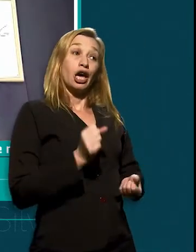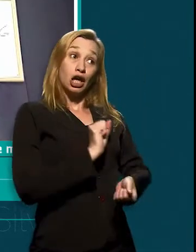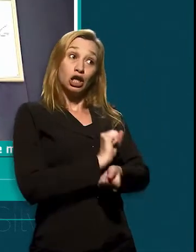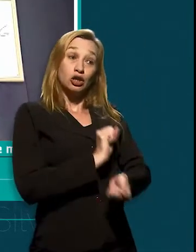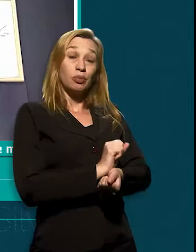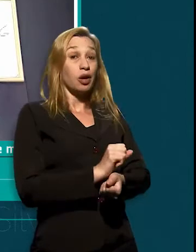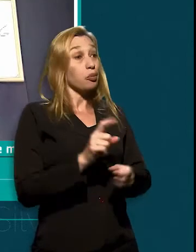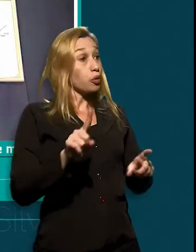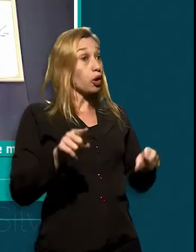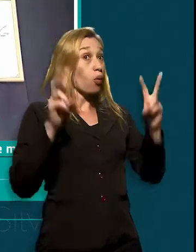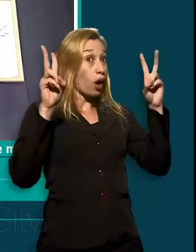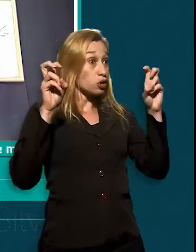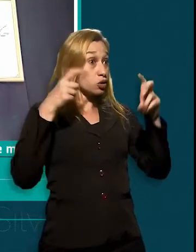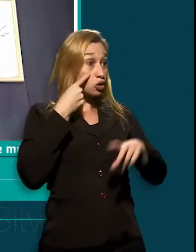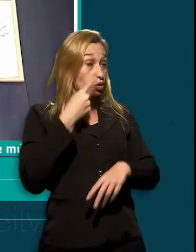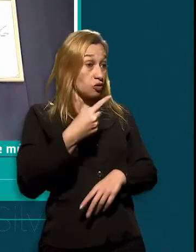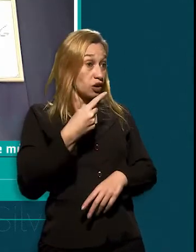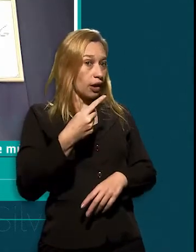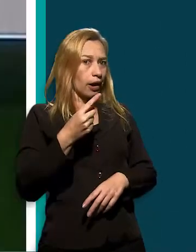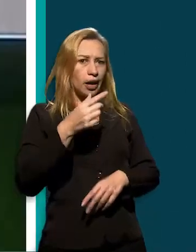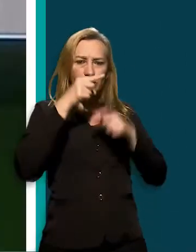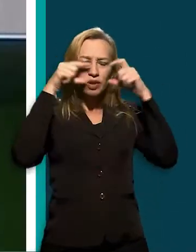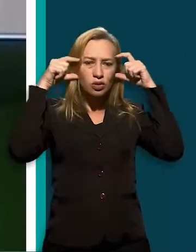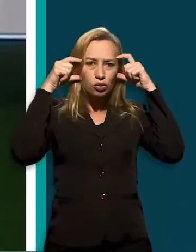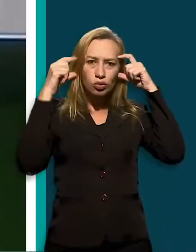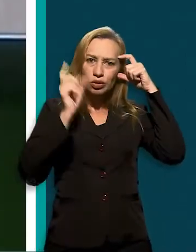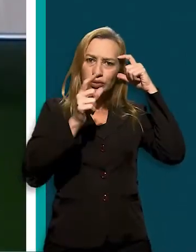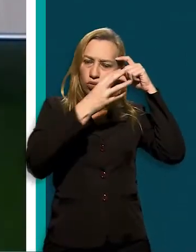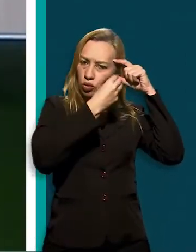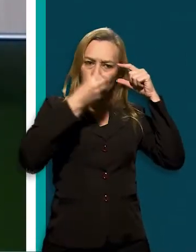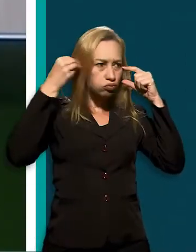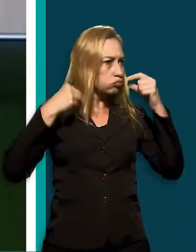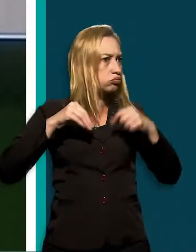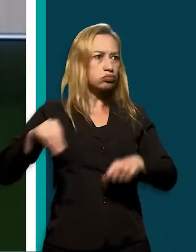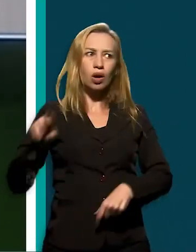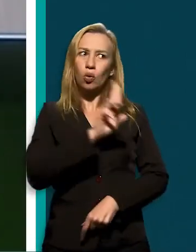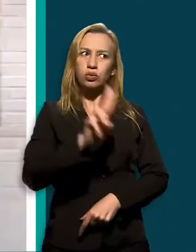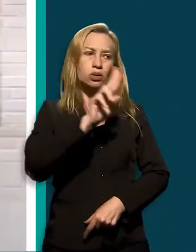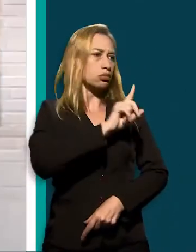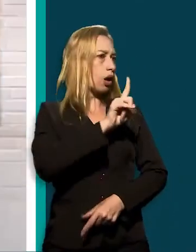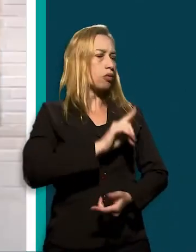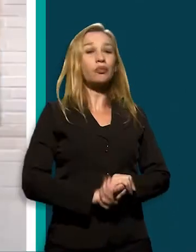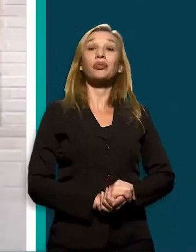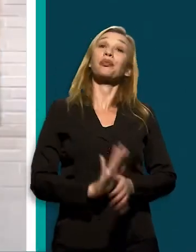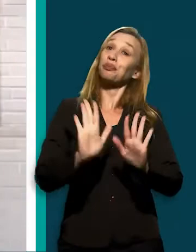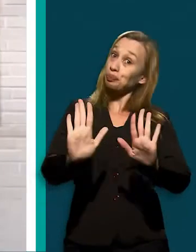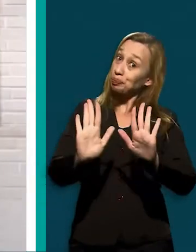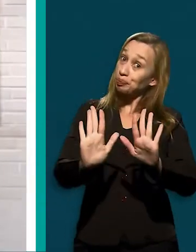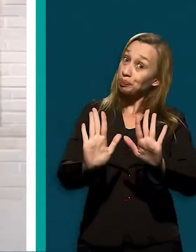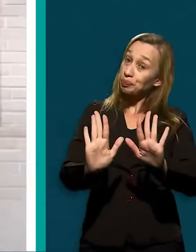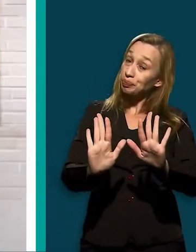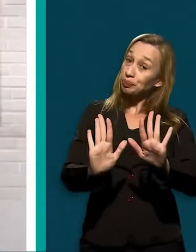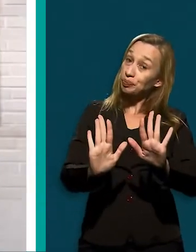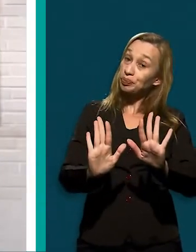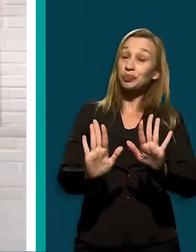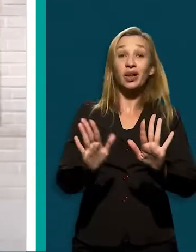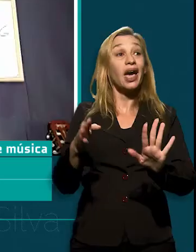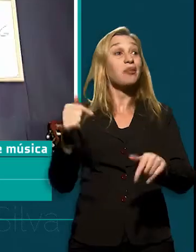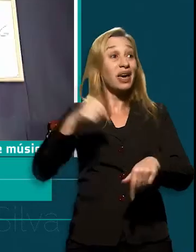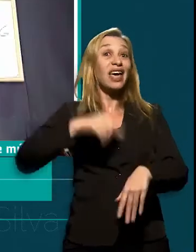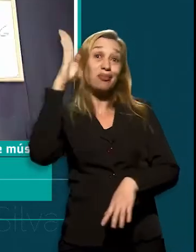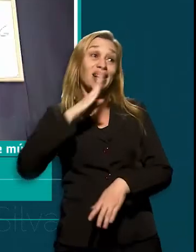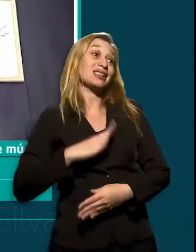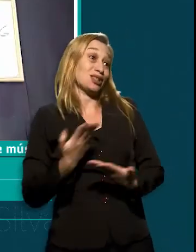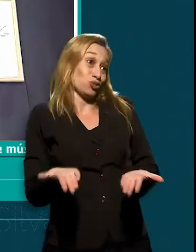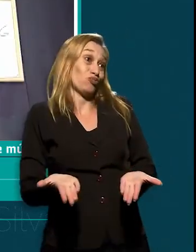a situação que eu estou vendo aí, então, ninguém está usando máscara, não. O pessoal está achando que já tudo... Então, é isso que eu ia mas é uma dizer. coisa... Tratando mas do é uma coisa...